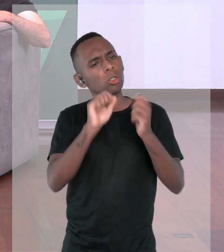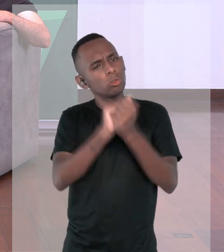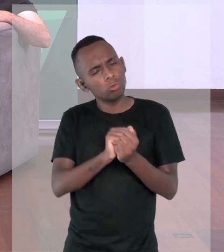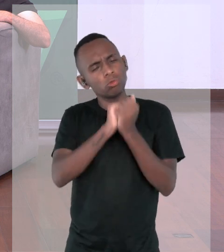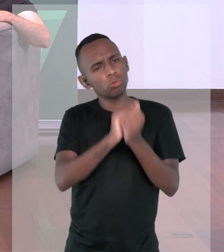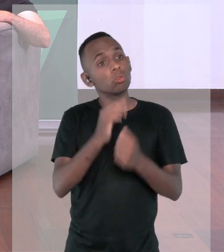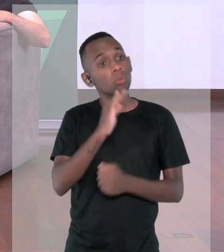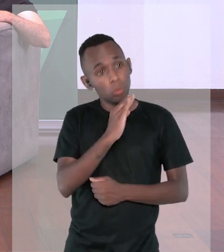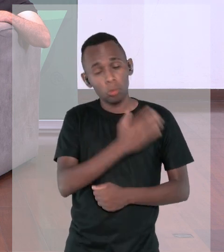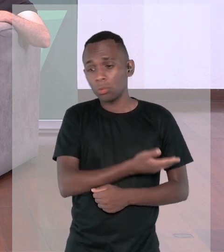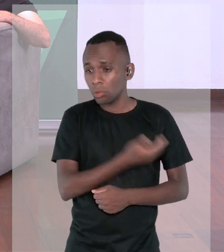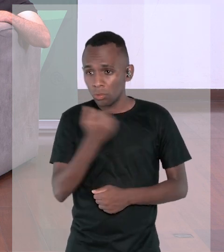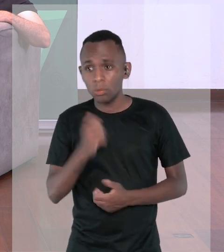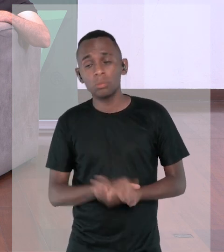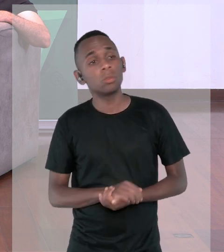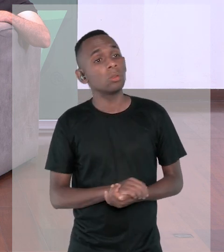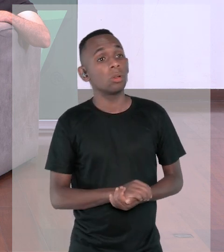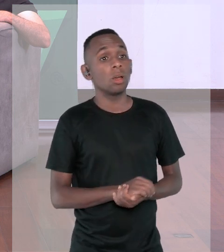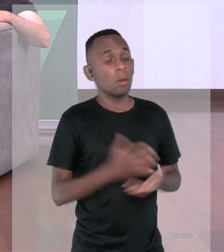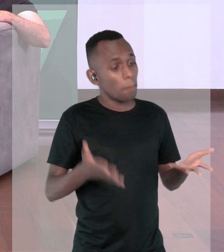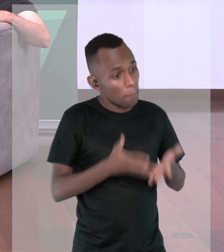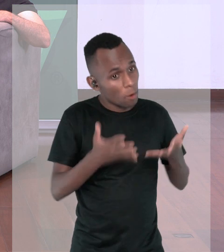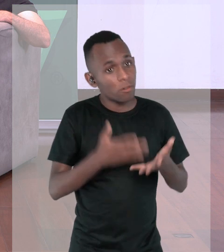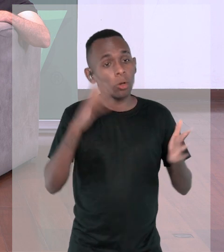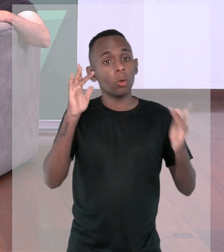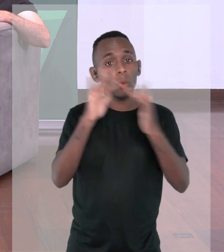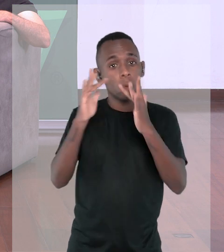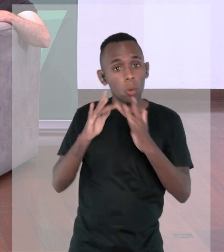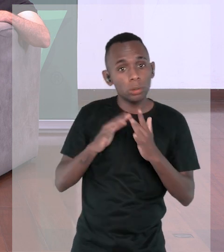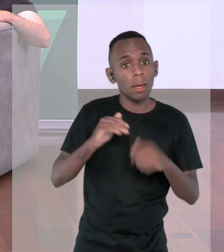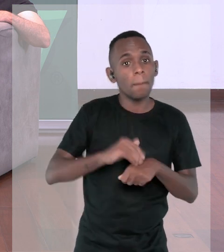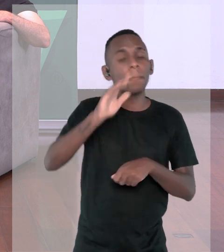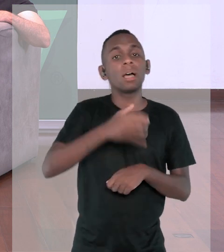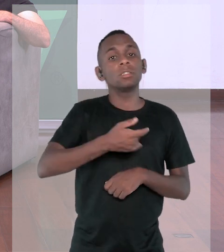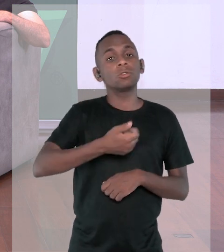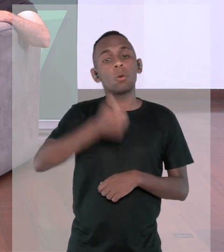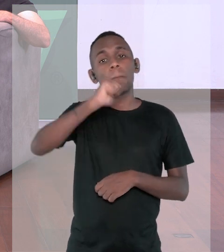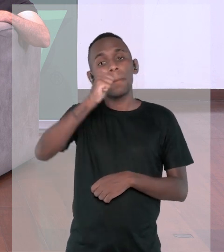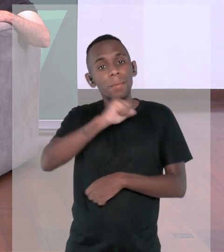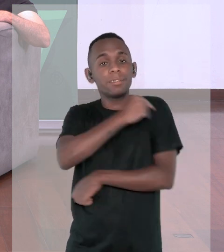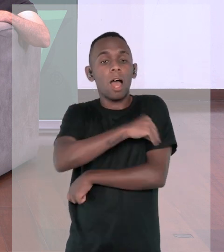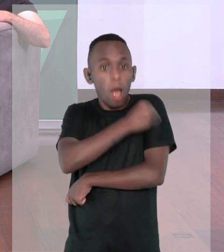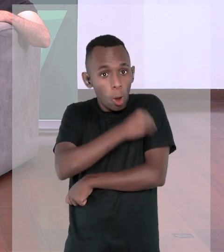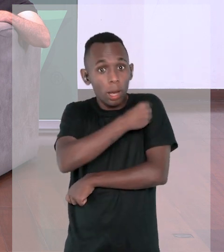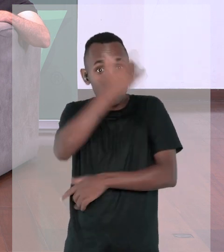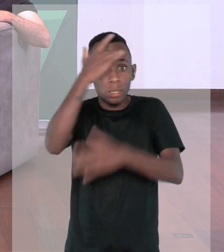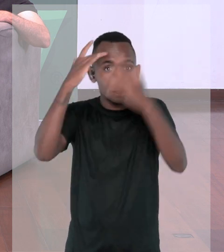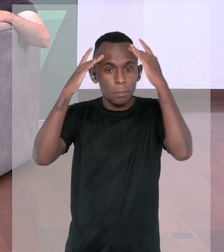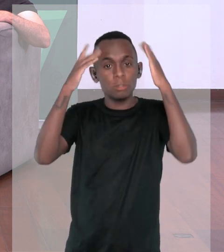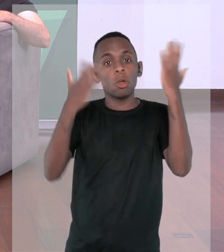boteco. E sugeri a direção da empresa, falei, promove mais encontros com bebida alcoólica, para que as pessoas